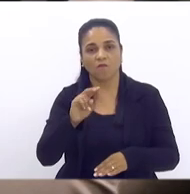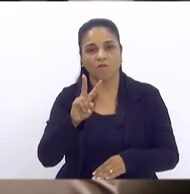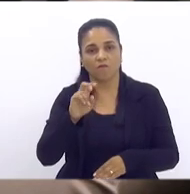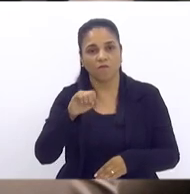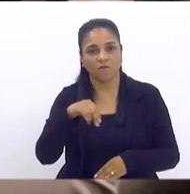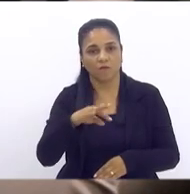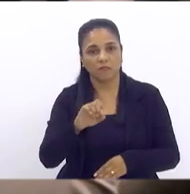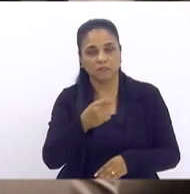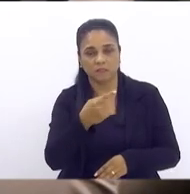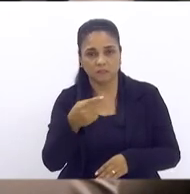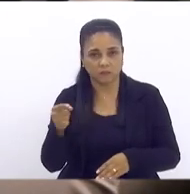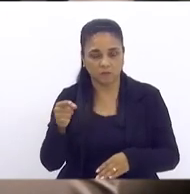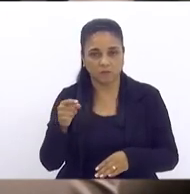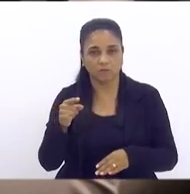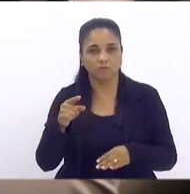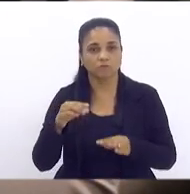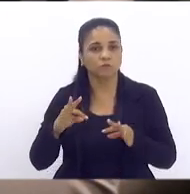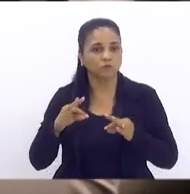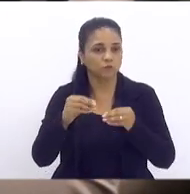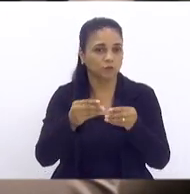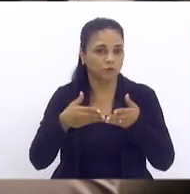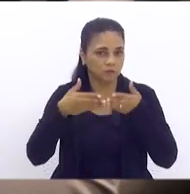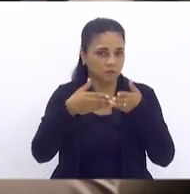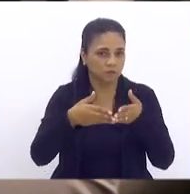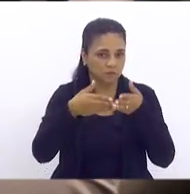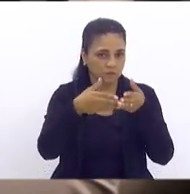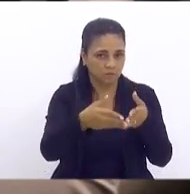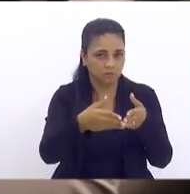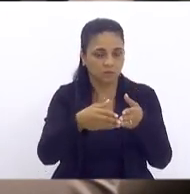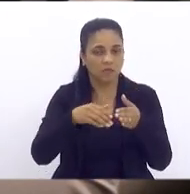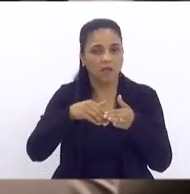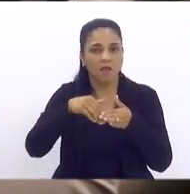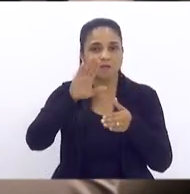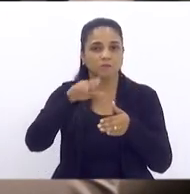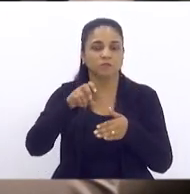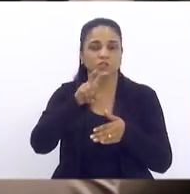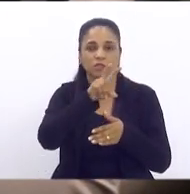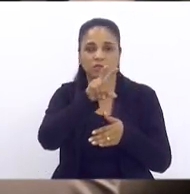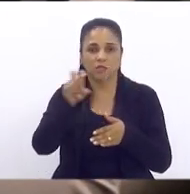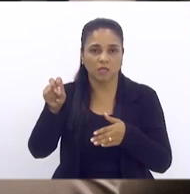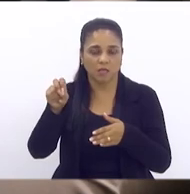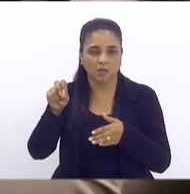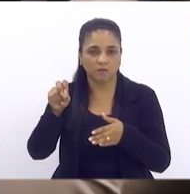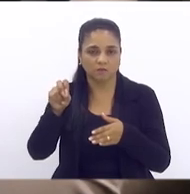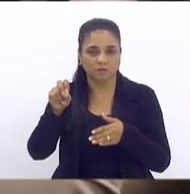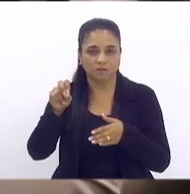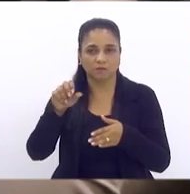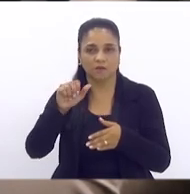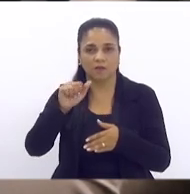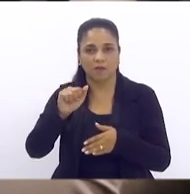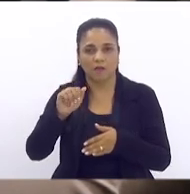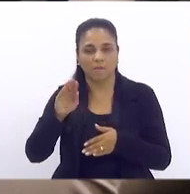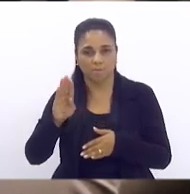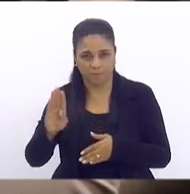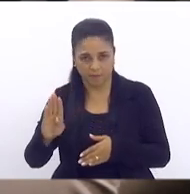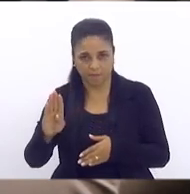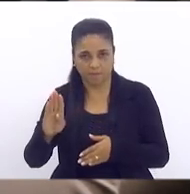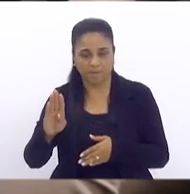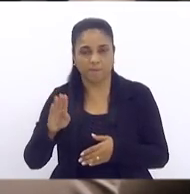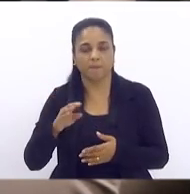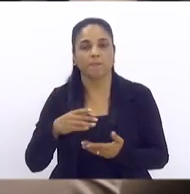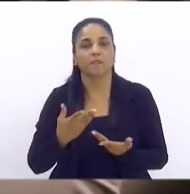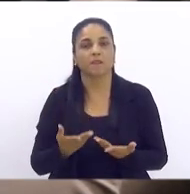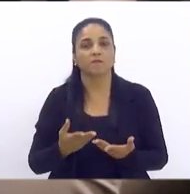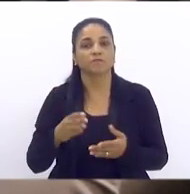abrange genericamente as embarcações acima de 500 AB, que nós chamamos de embarcações solas.